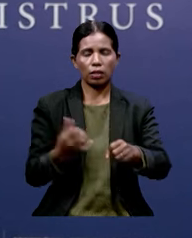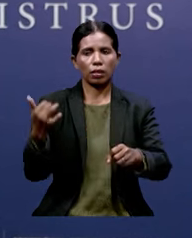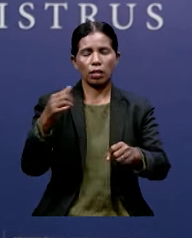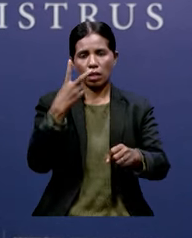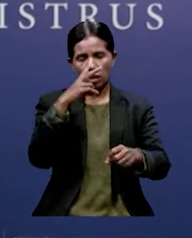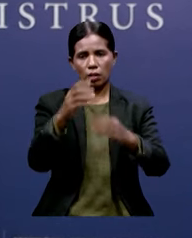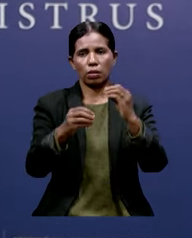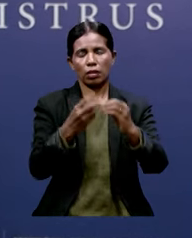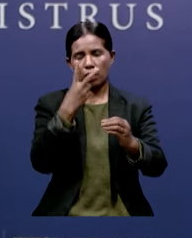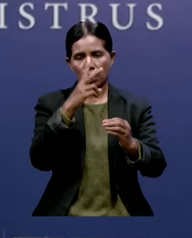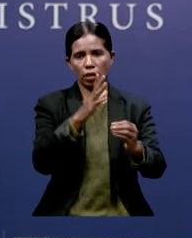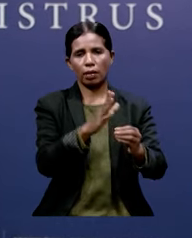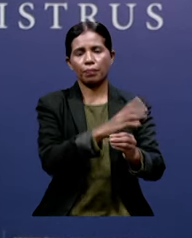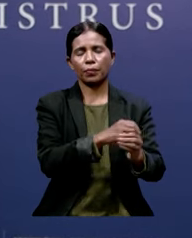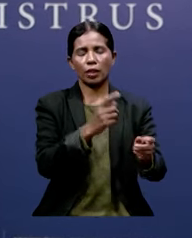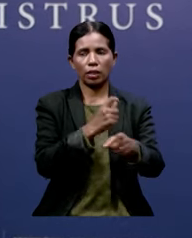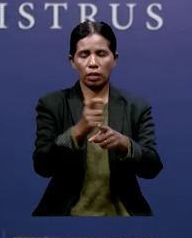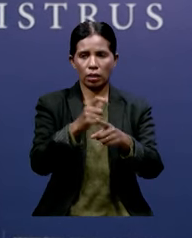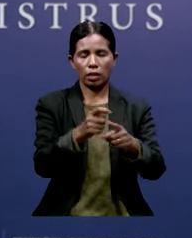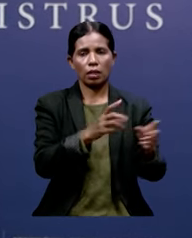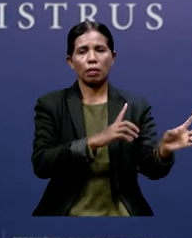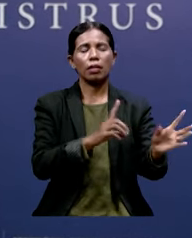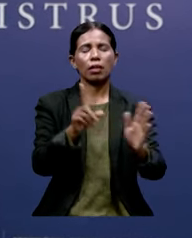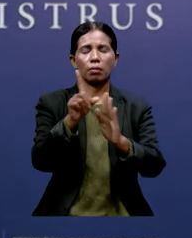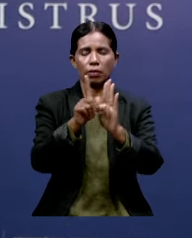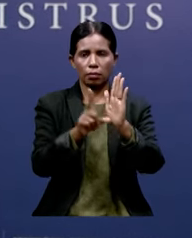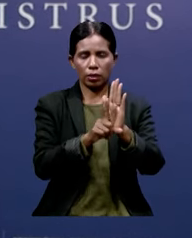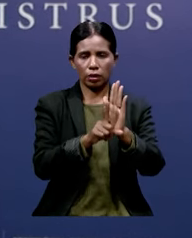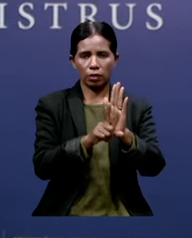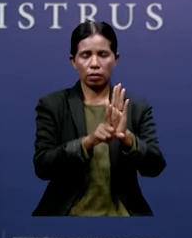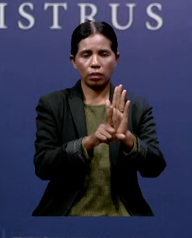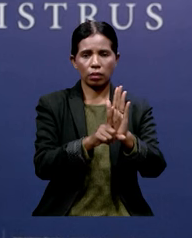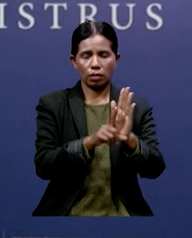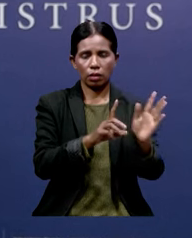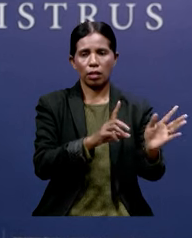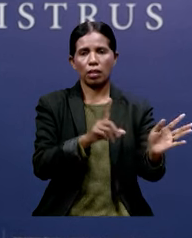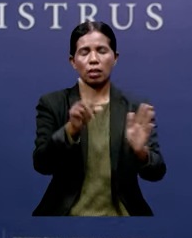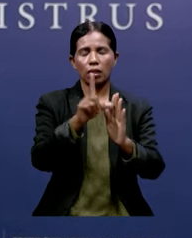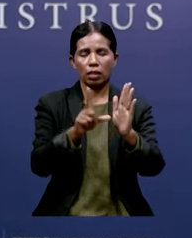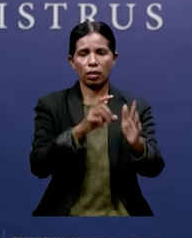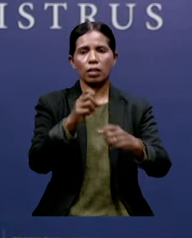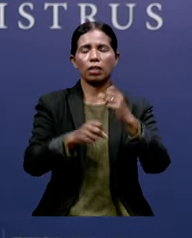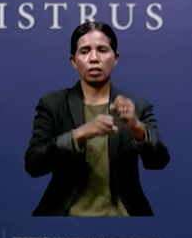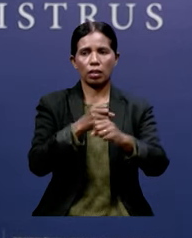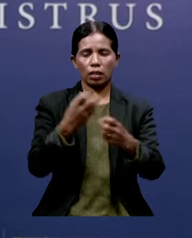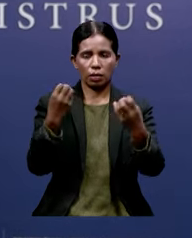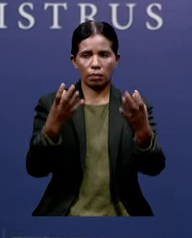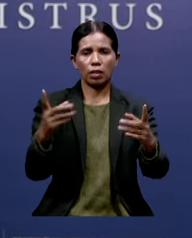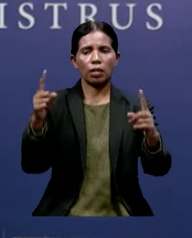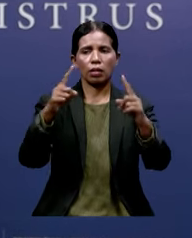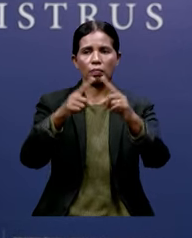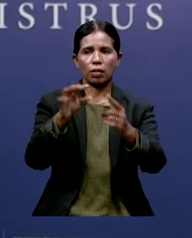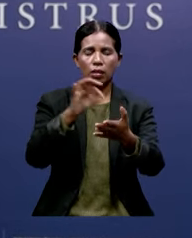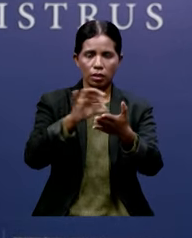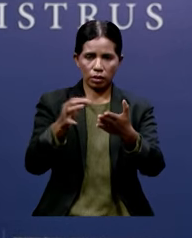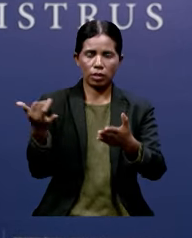lei, areva prática implementação lei Nenetina. Barak ni larang ba resista